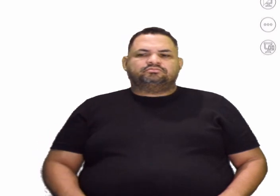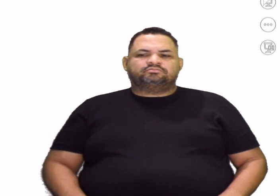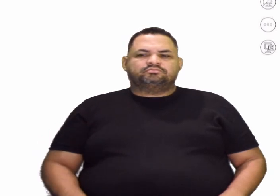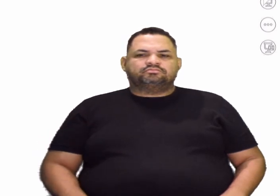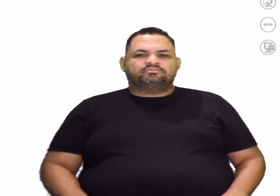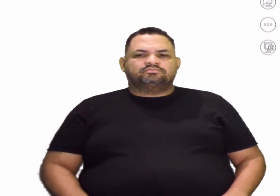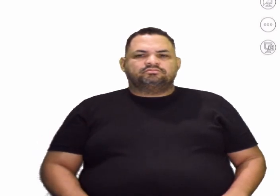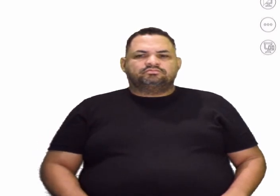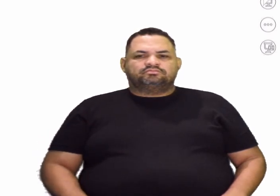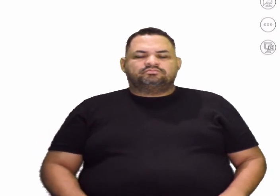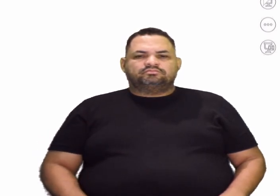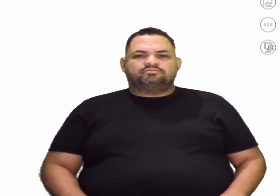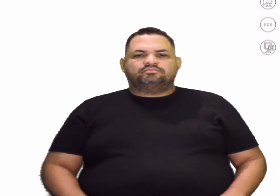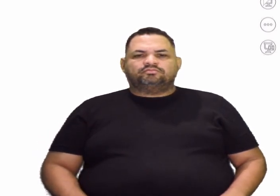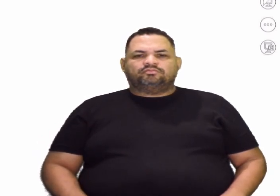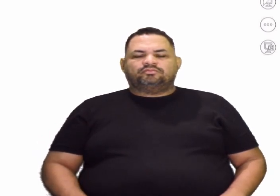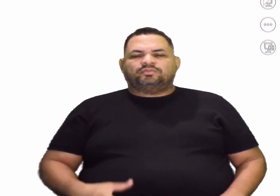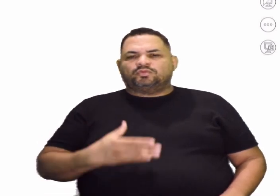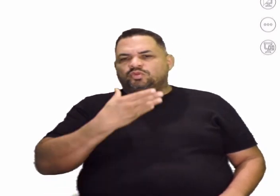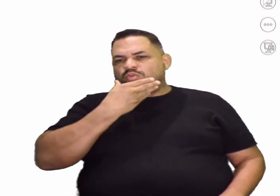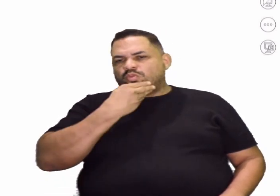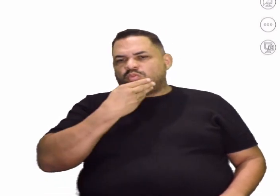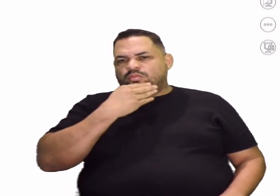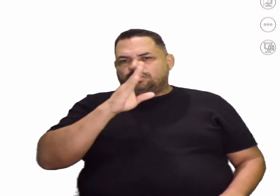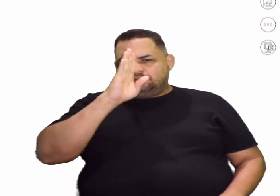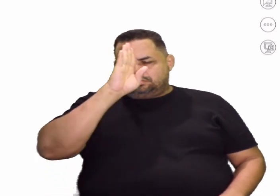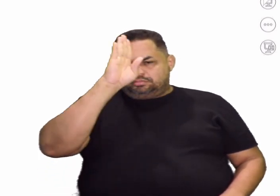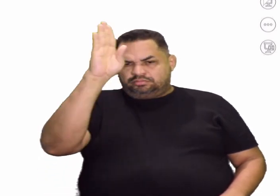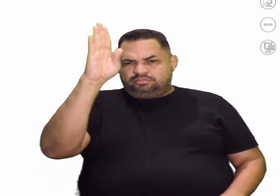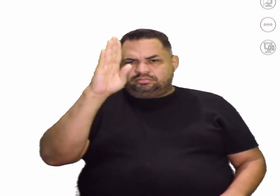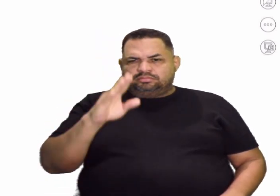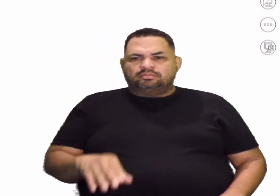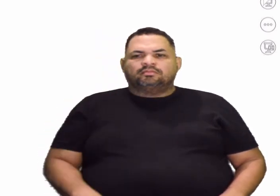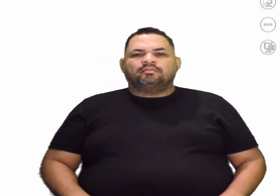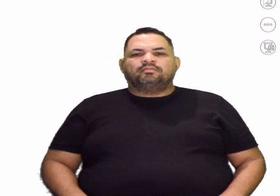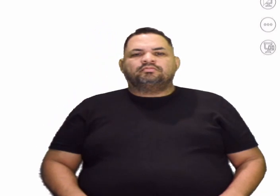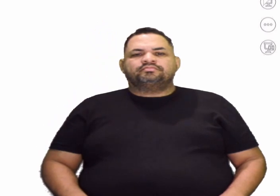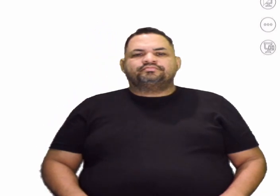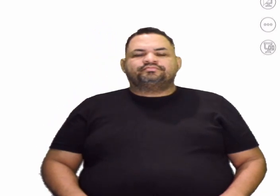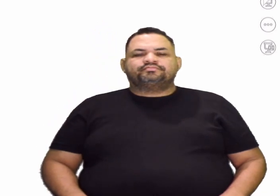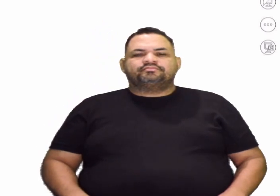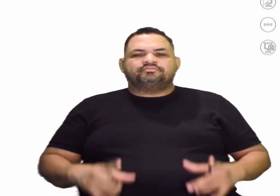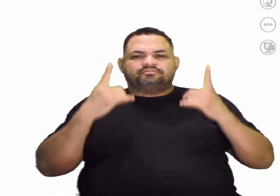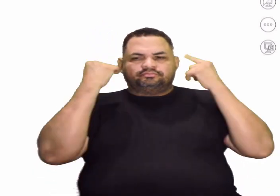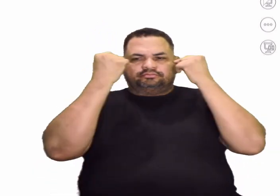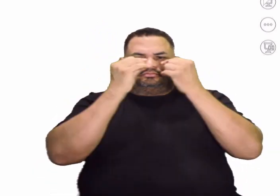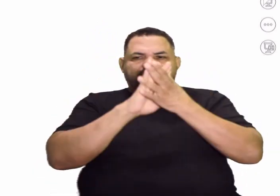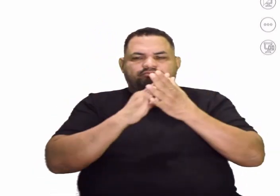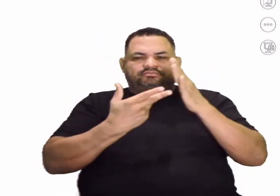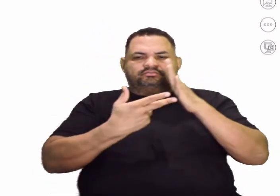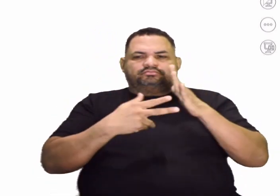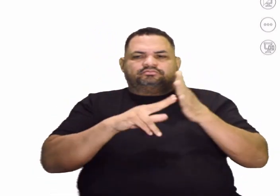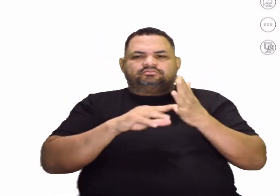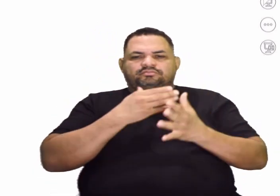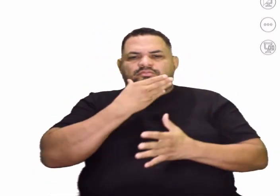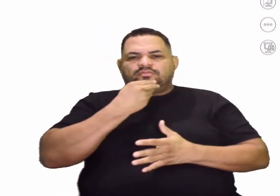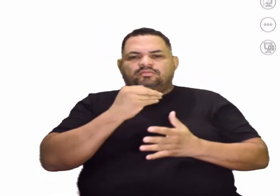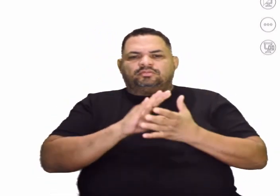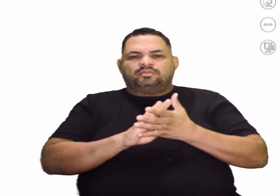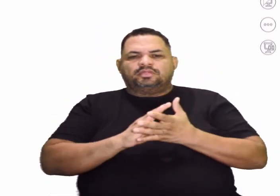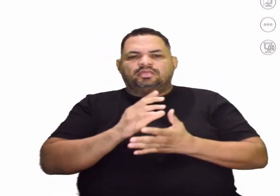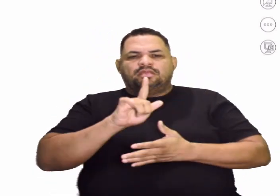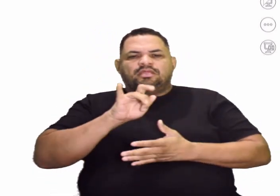Centrismo é centro, o homem no centro, o ser. Do grego, anthropos significa homem, e do latim,